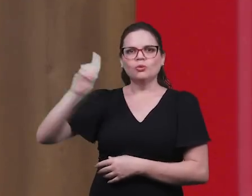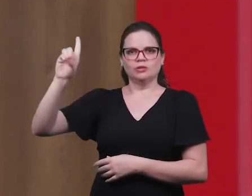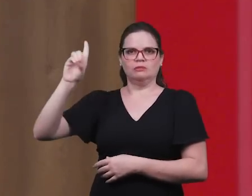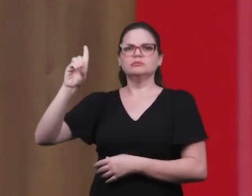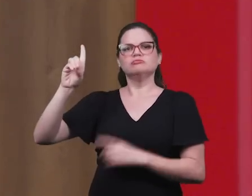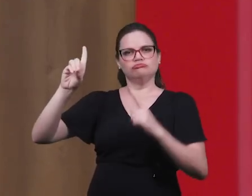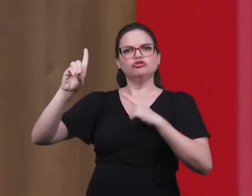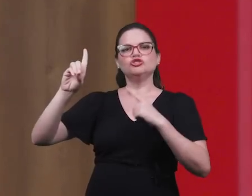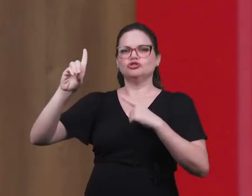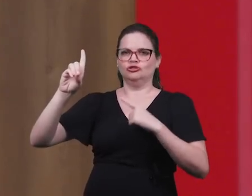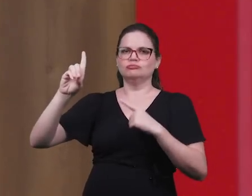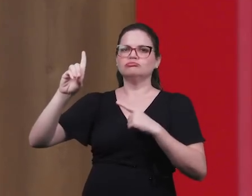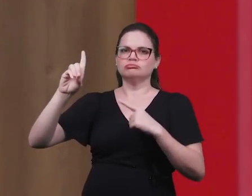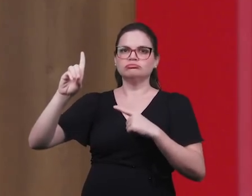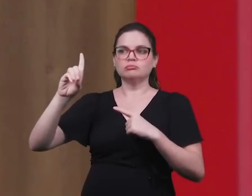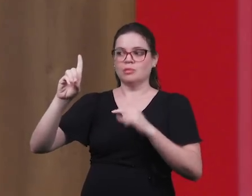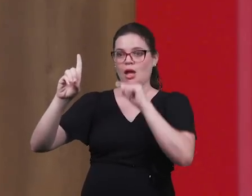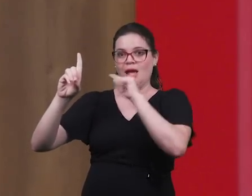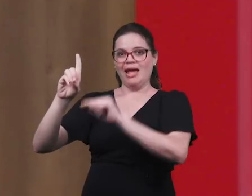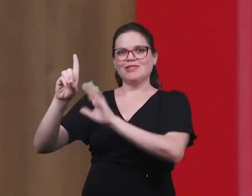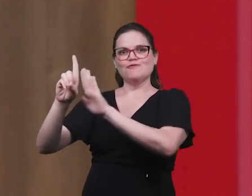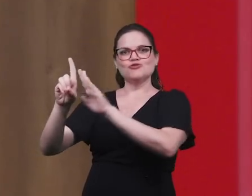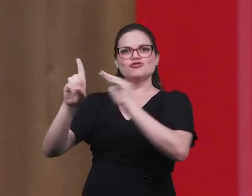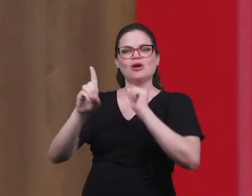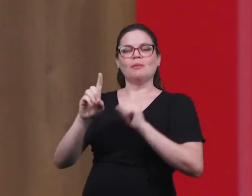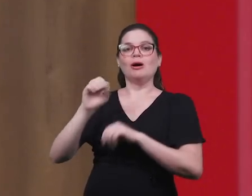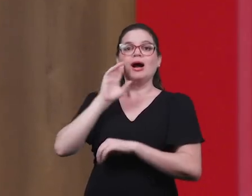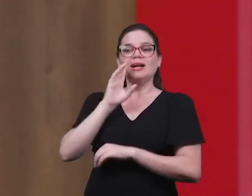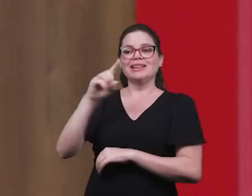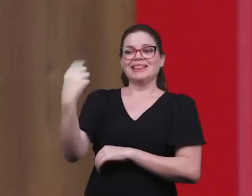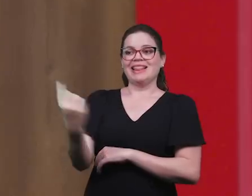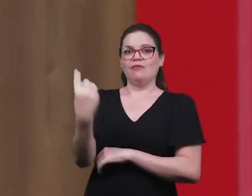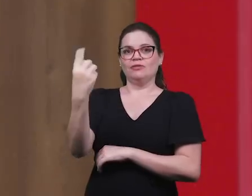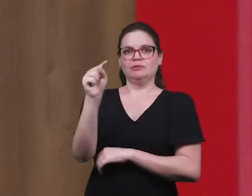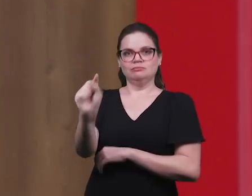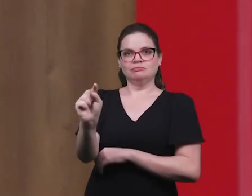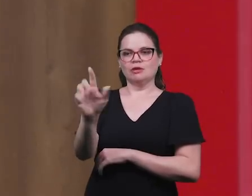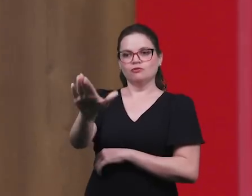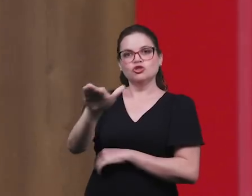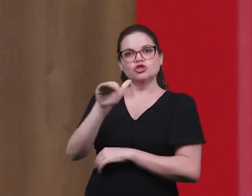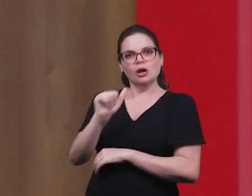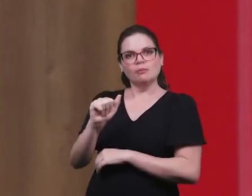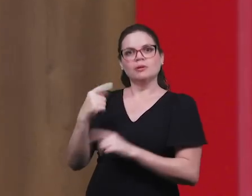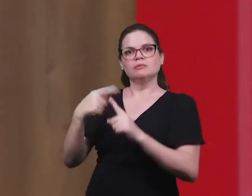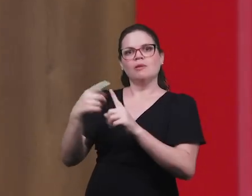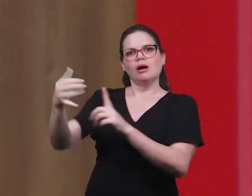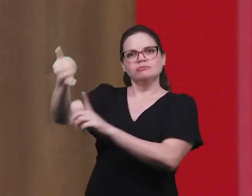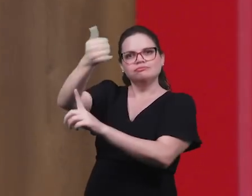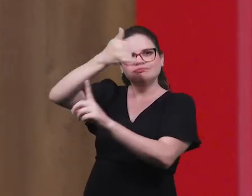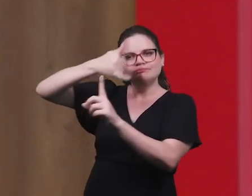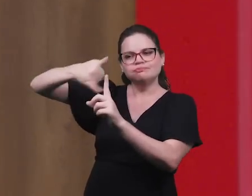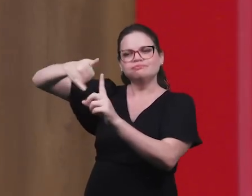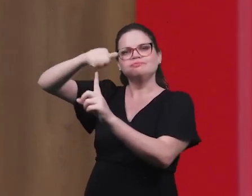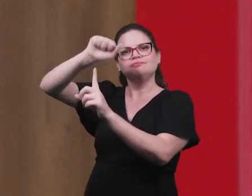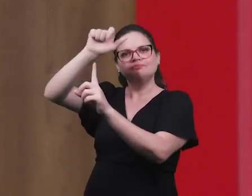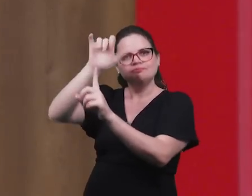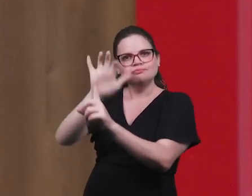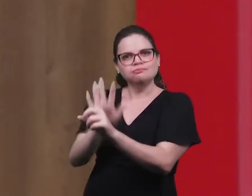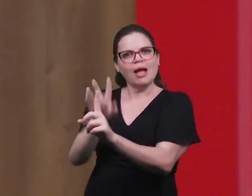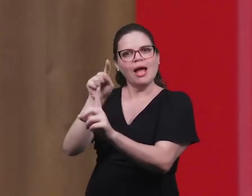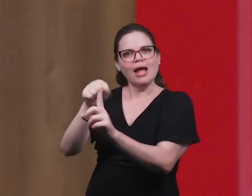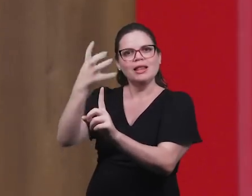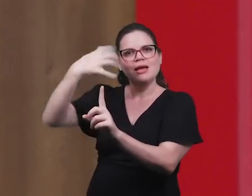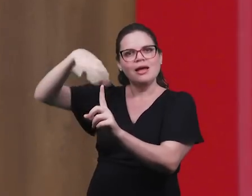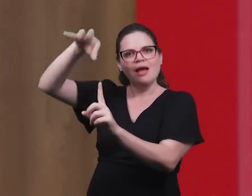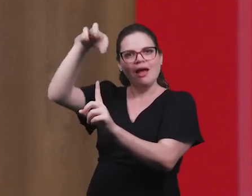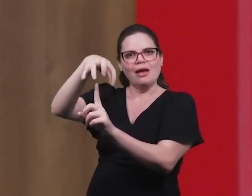Davi ele tinha recebido uma unção de Samuel. Samuel já havia profetizado que ele seria o rei. E aí,